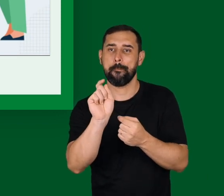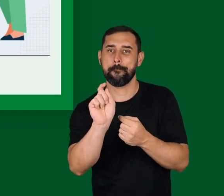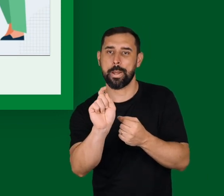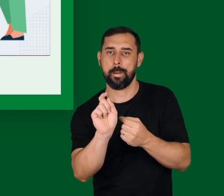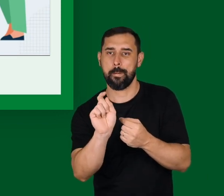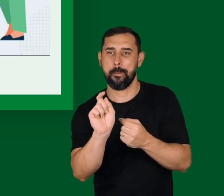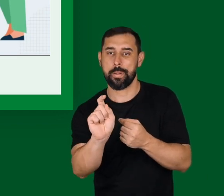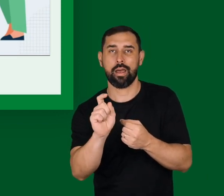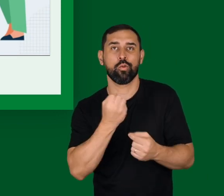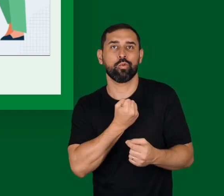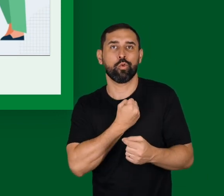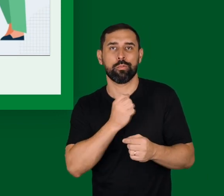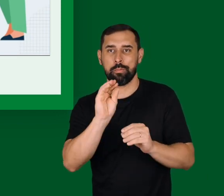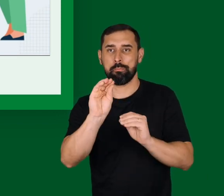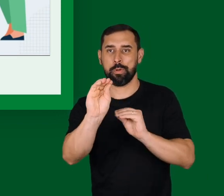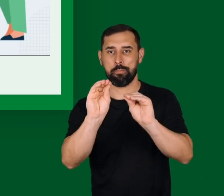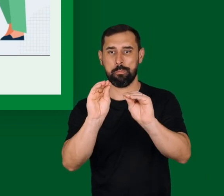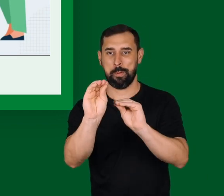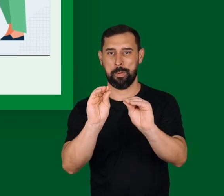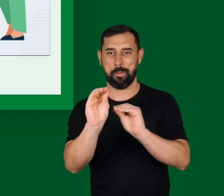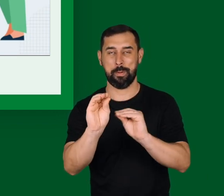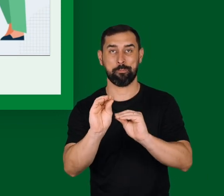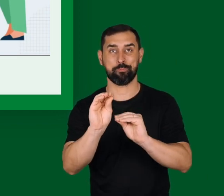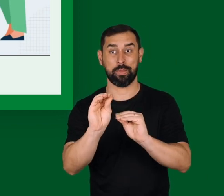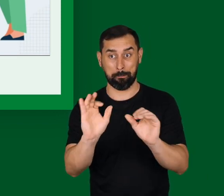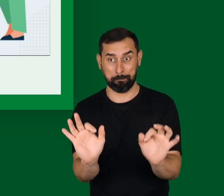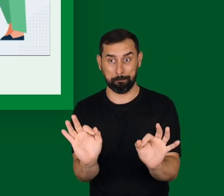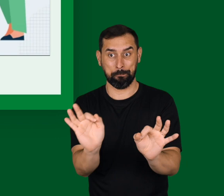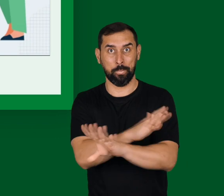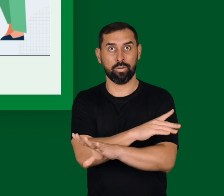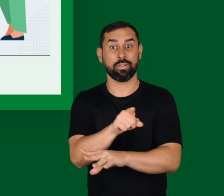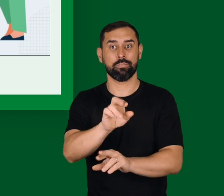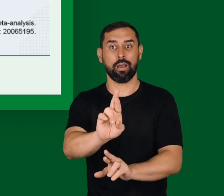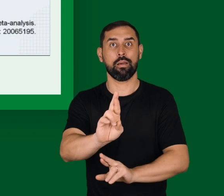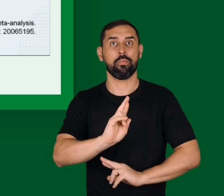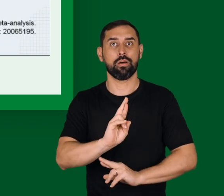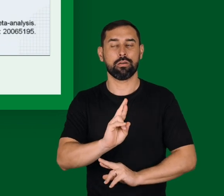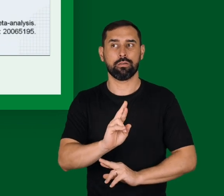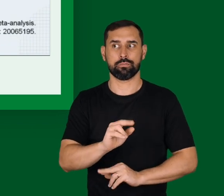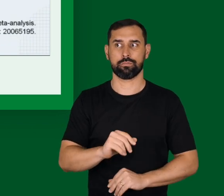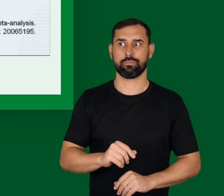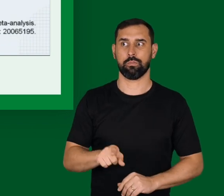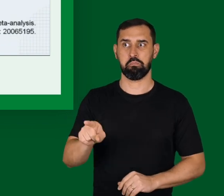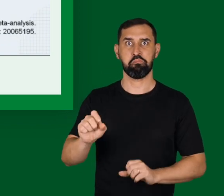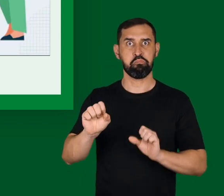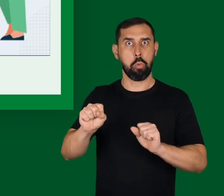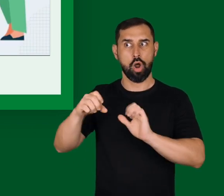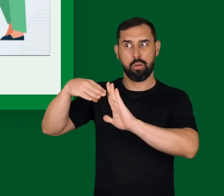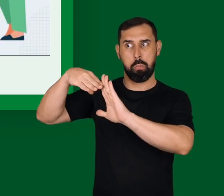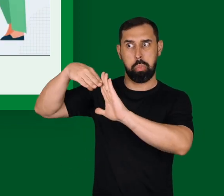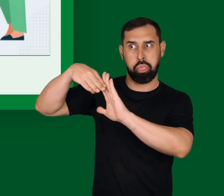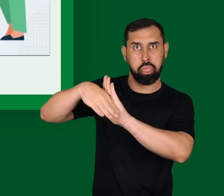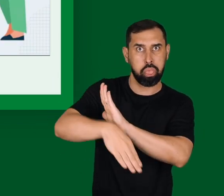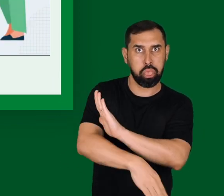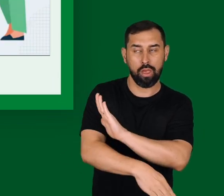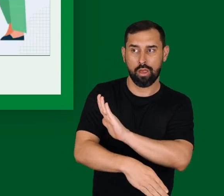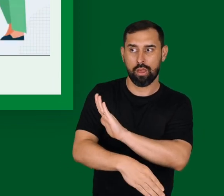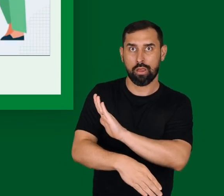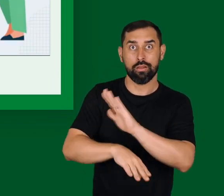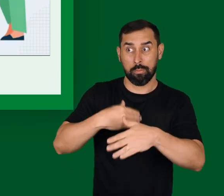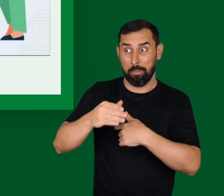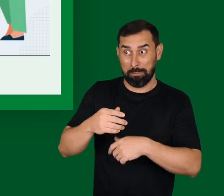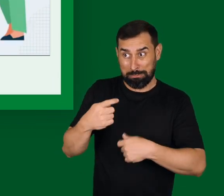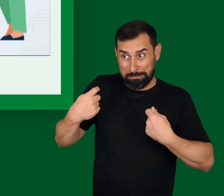vai clicando, ele vai marcando a pontuação e ele vai te dizer se aquela é uma criança com risco, perdão,